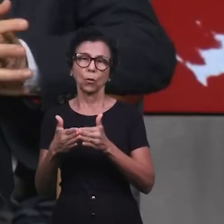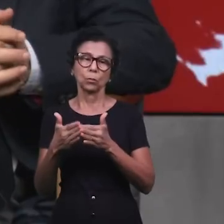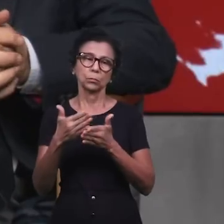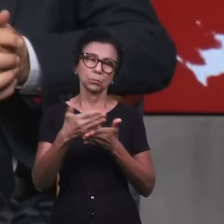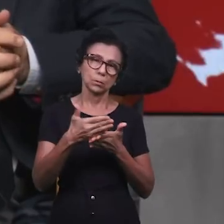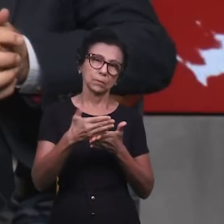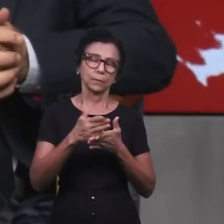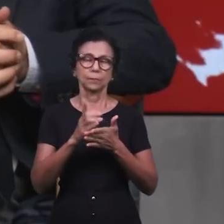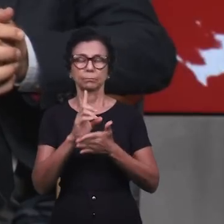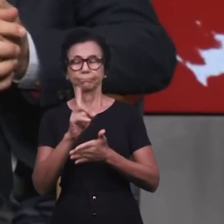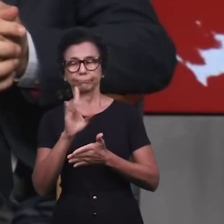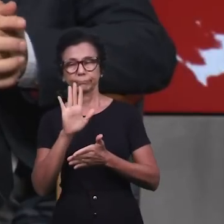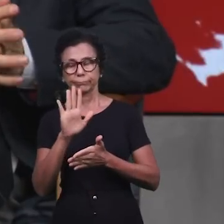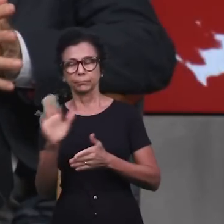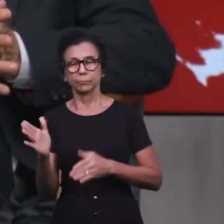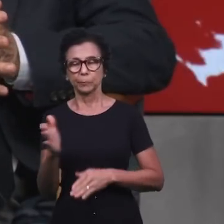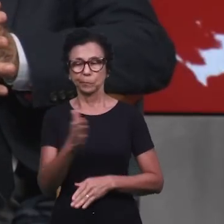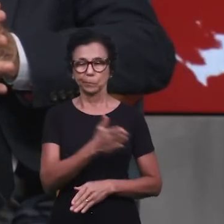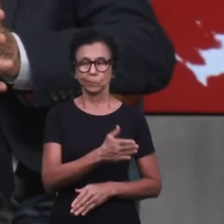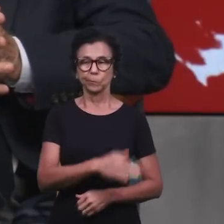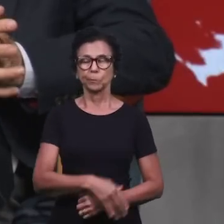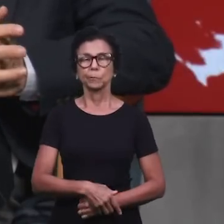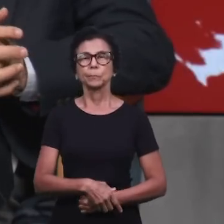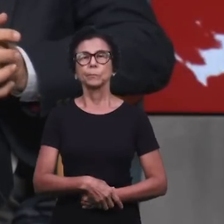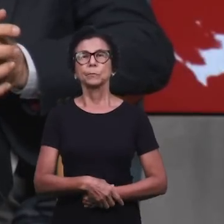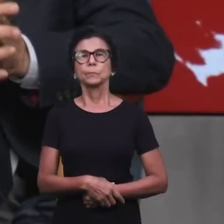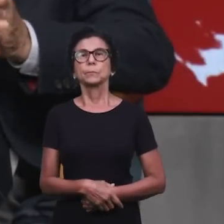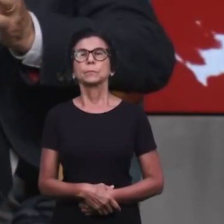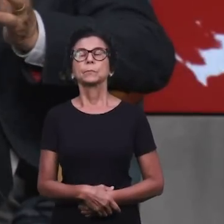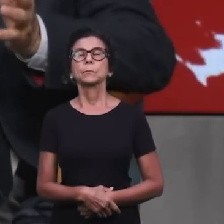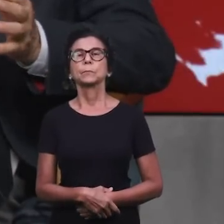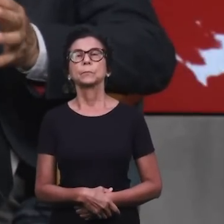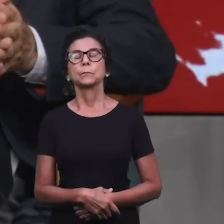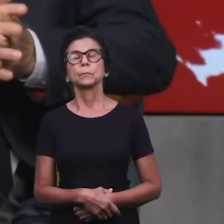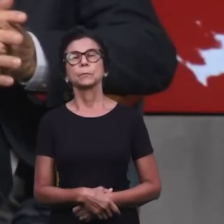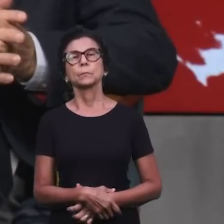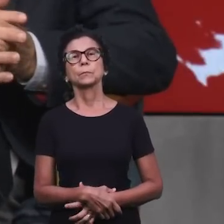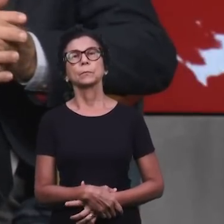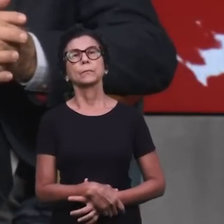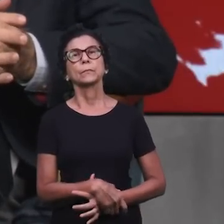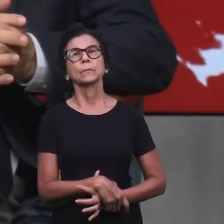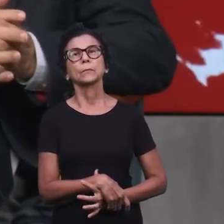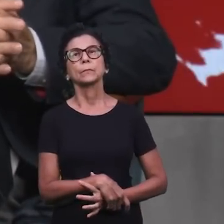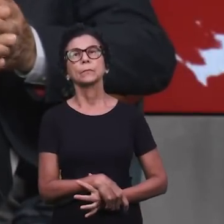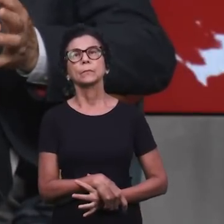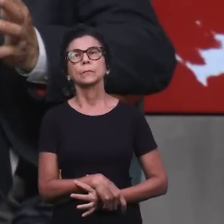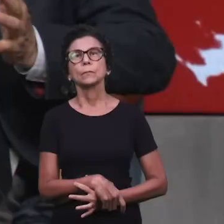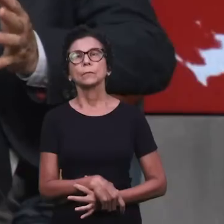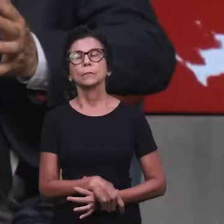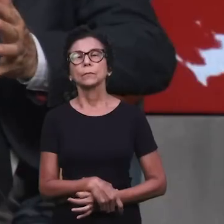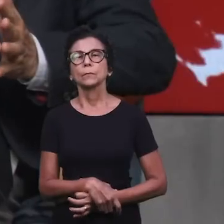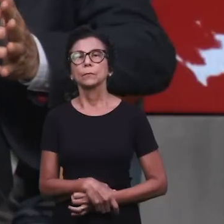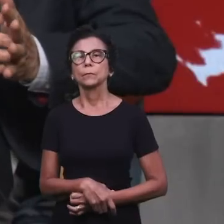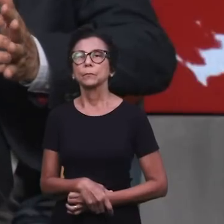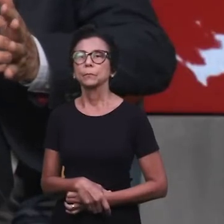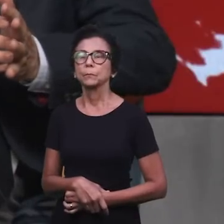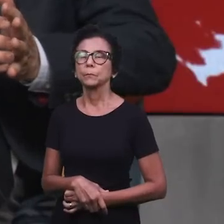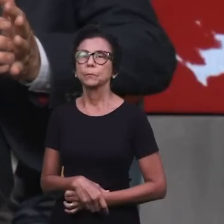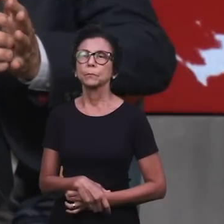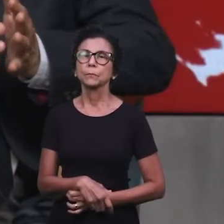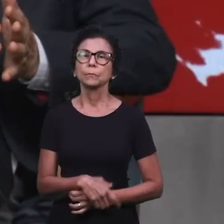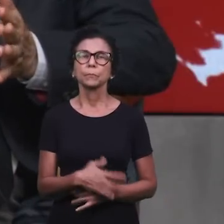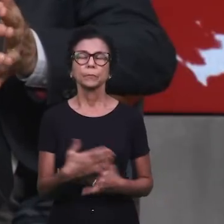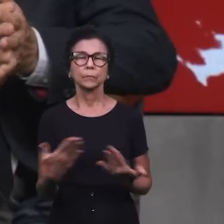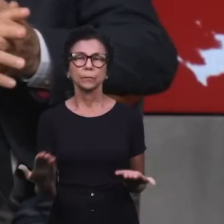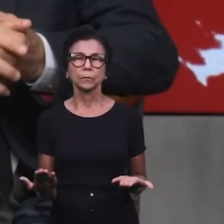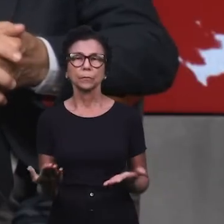falar. Muito bem. Quando eles vão para a comemoração